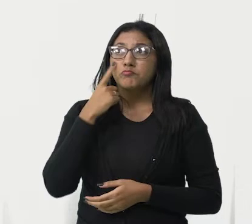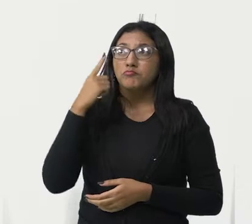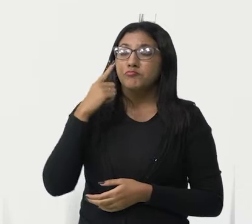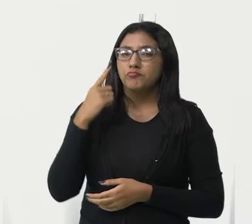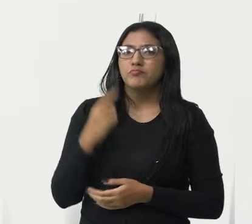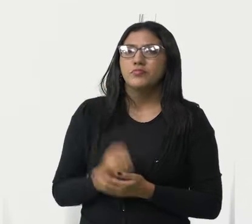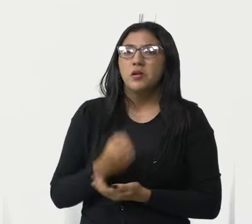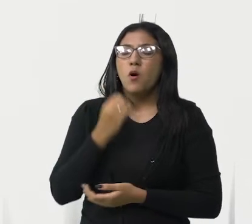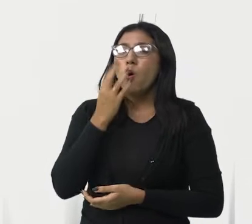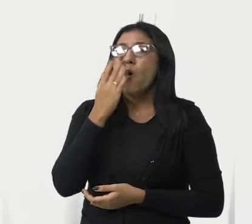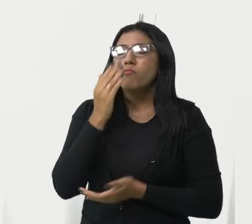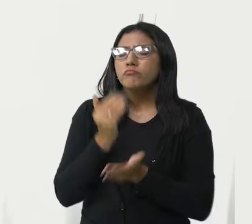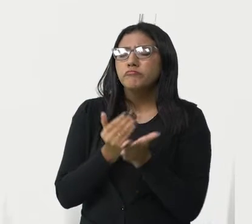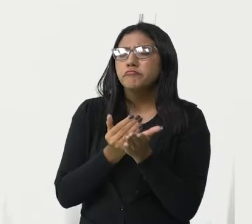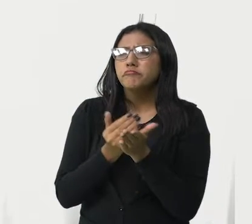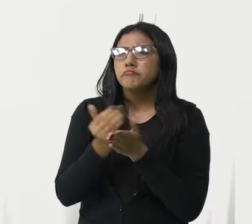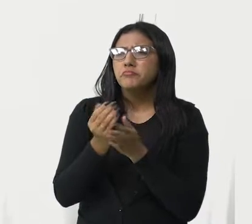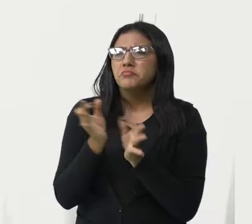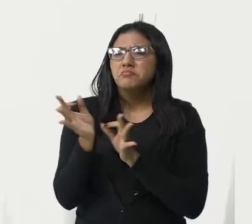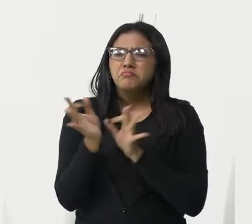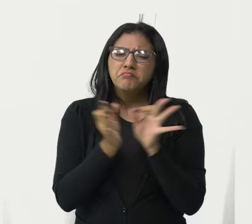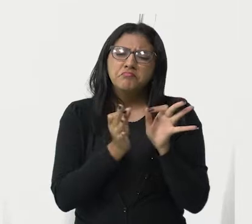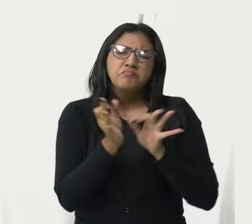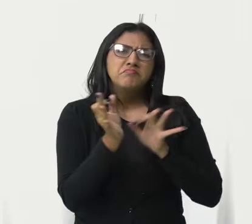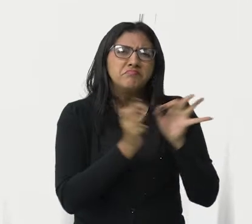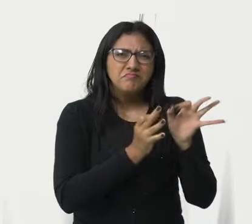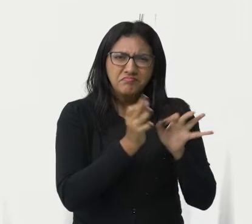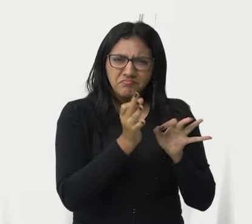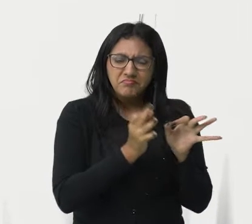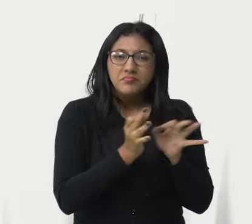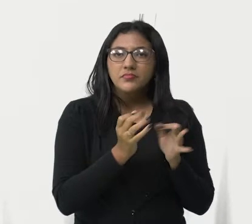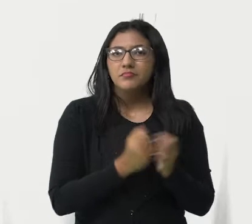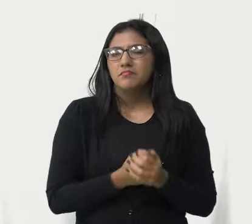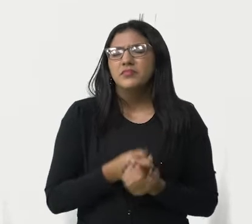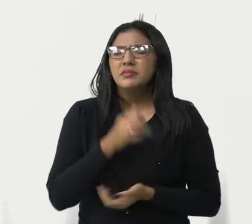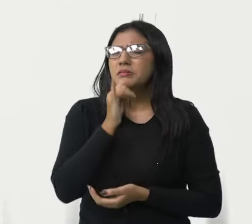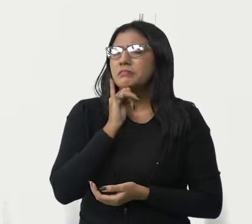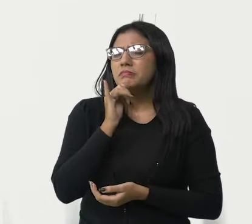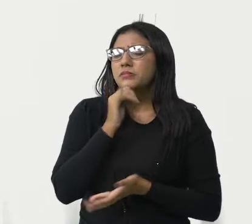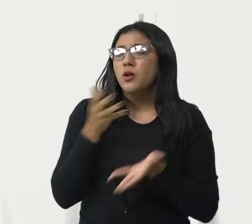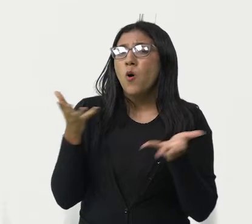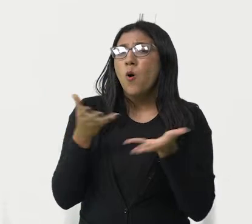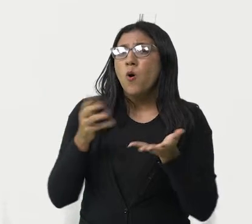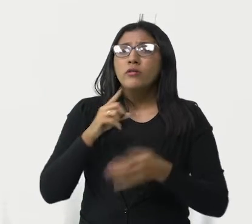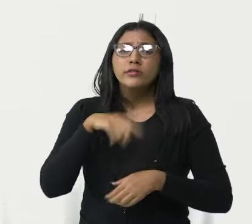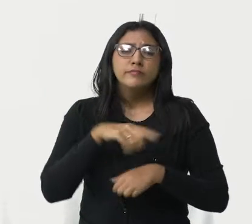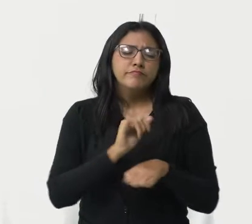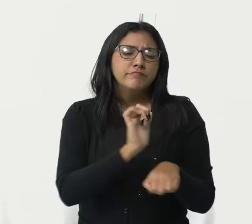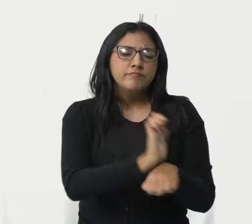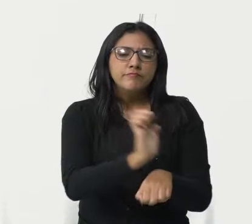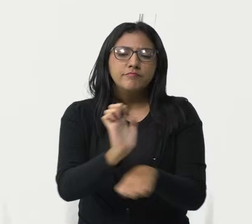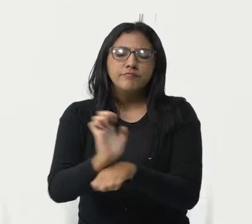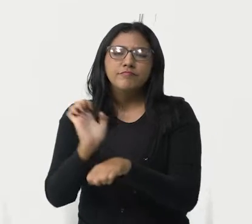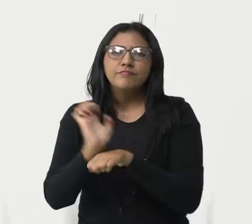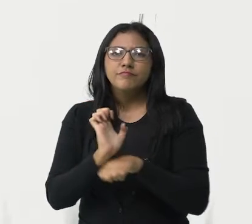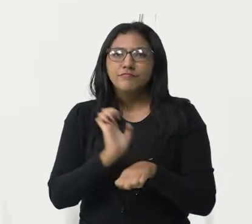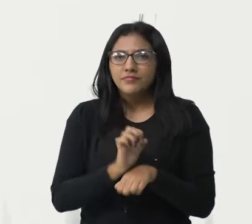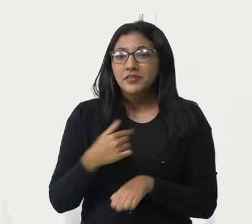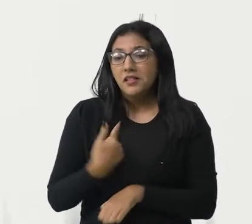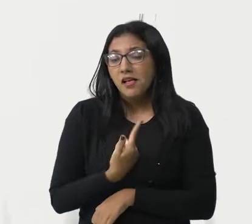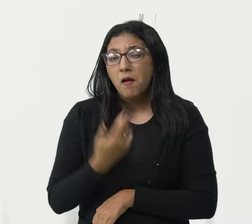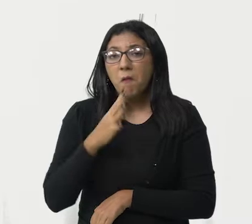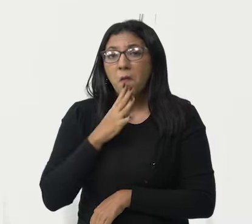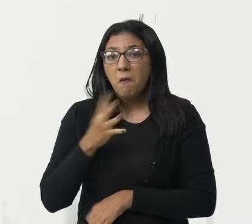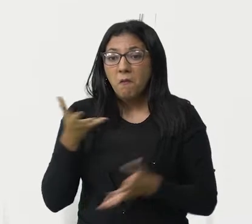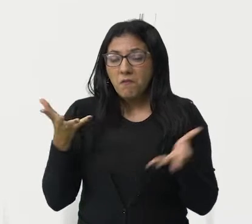mapa, em que começa a ocorrer essas divisões. É como se fosse atualmente os estados, que a gente conhece hoje como os